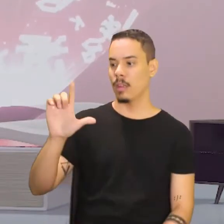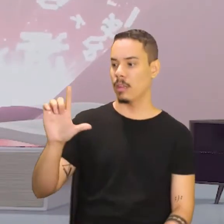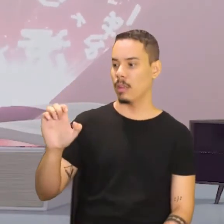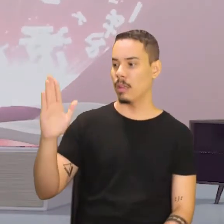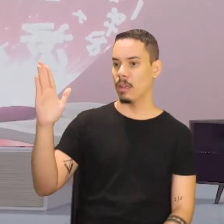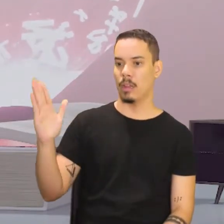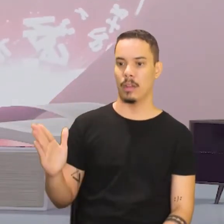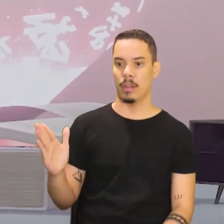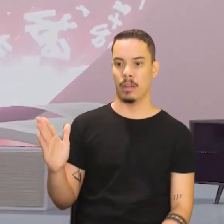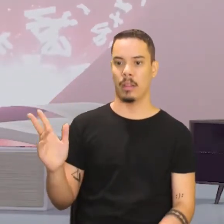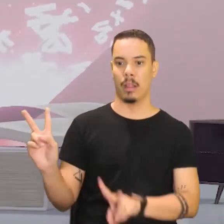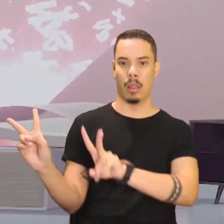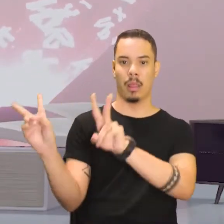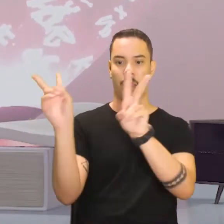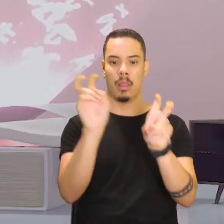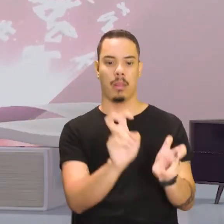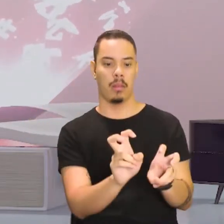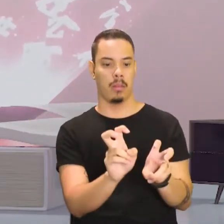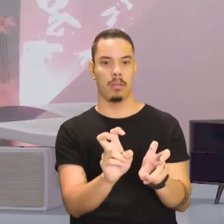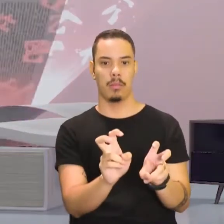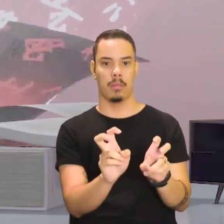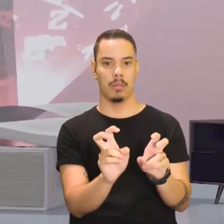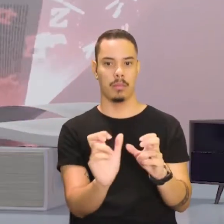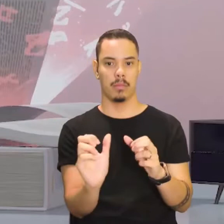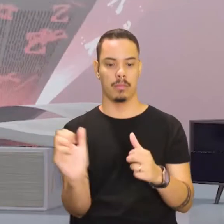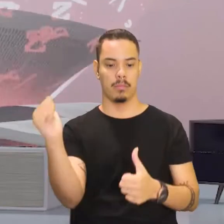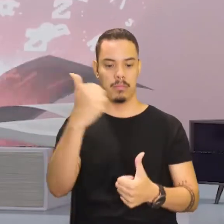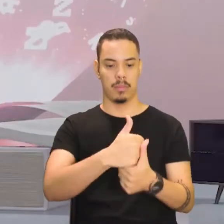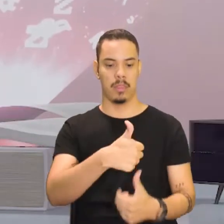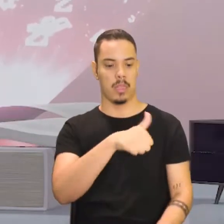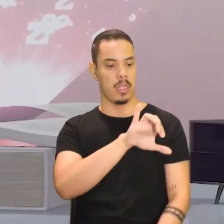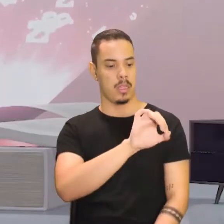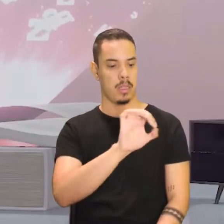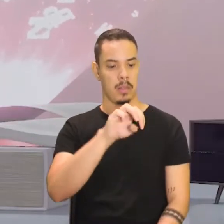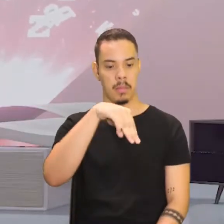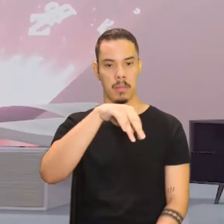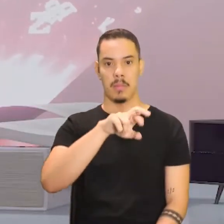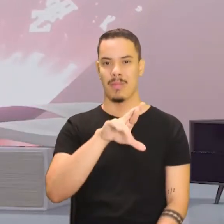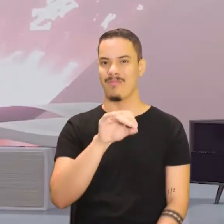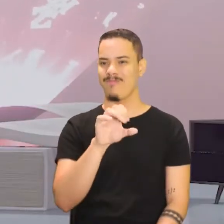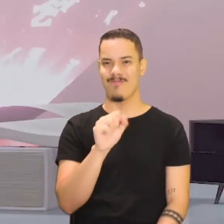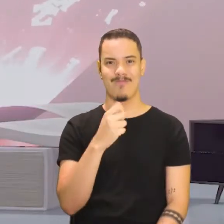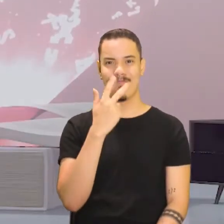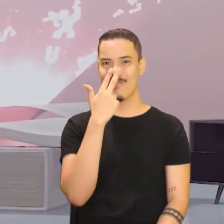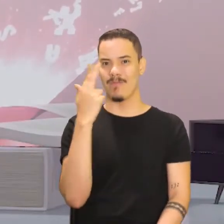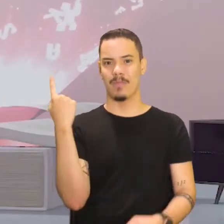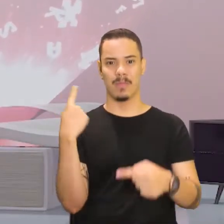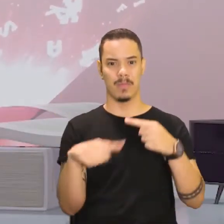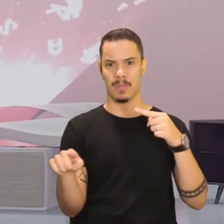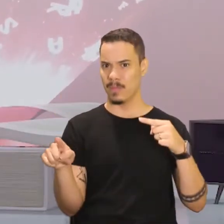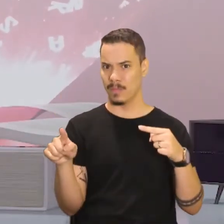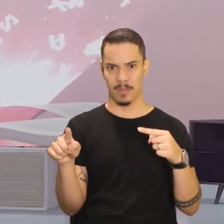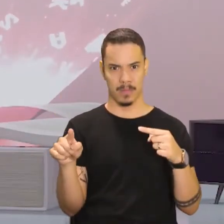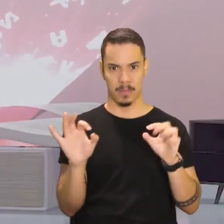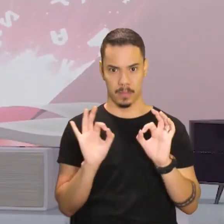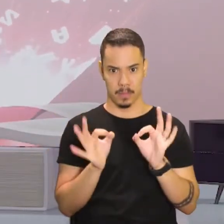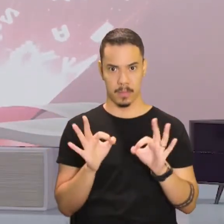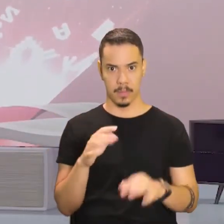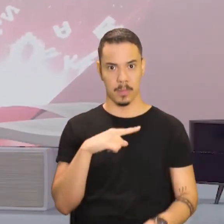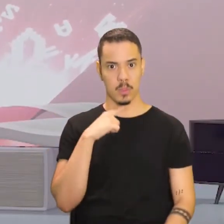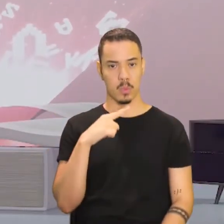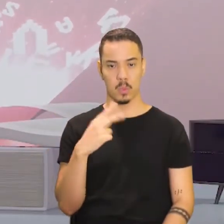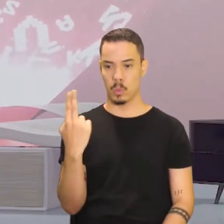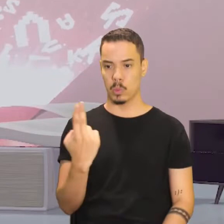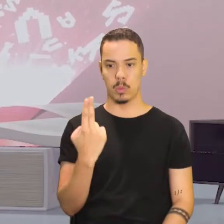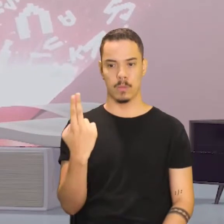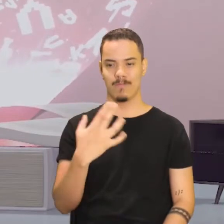ficou sobre 100 metros. Ou ele ficou a respeito 100 metros, né? Que não encaixa? O